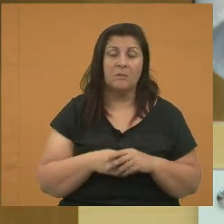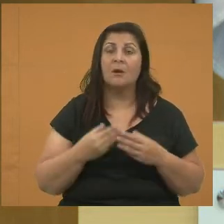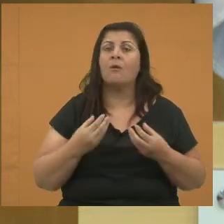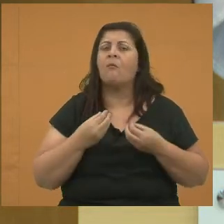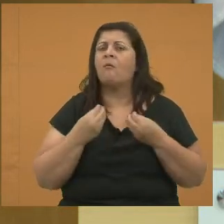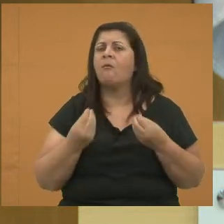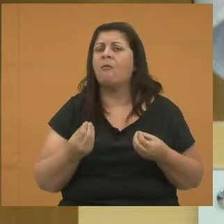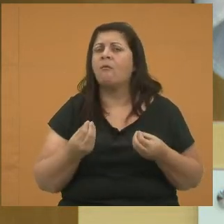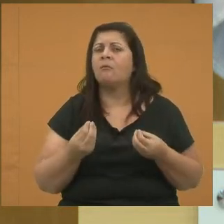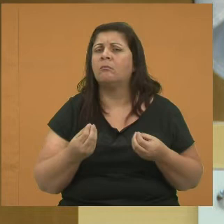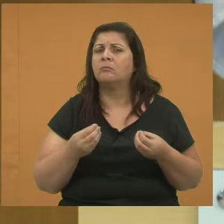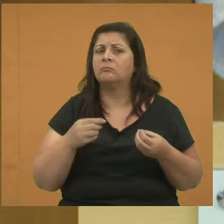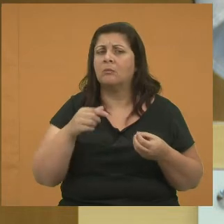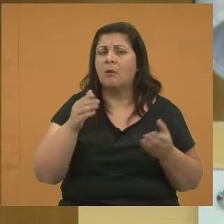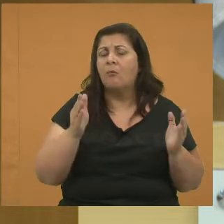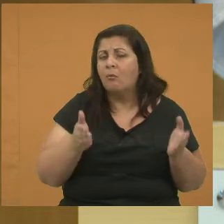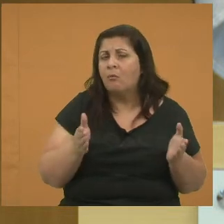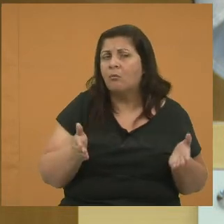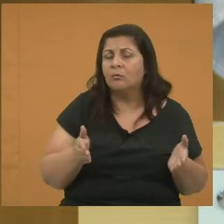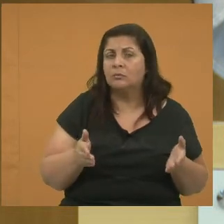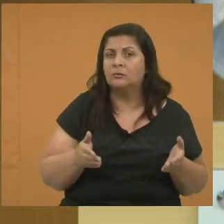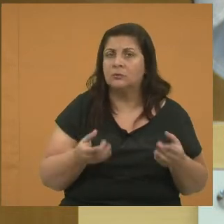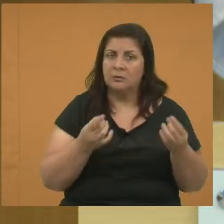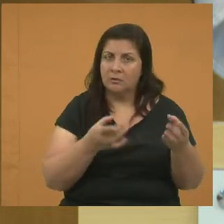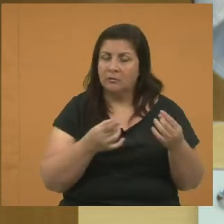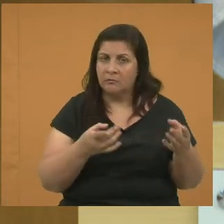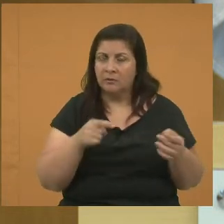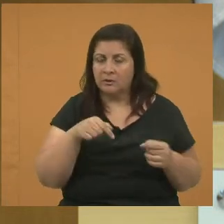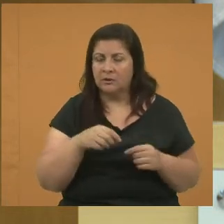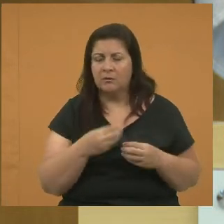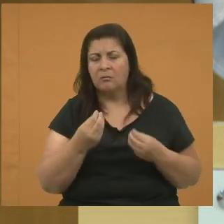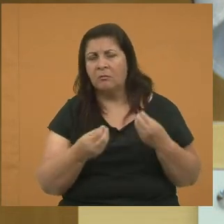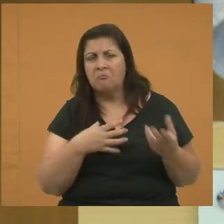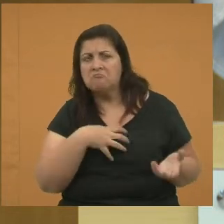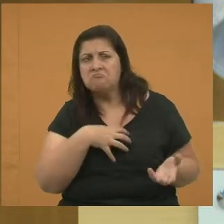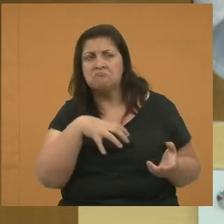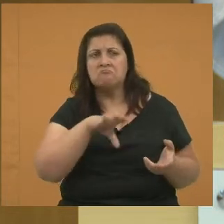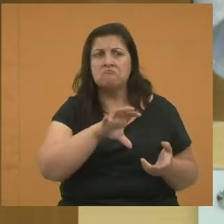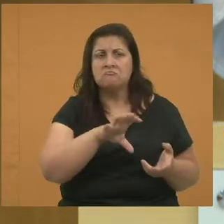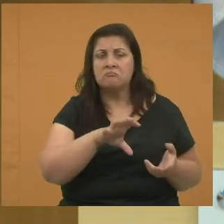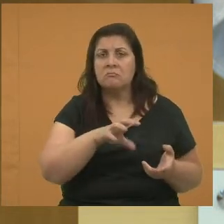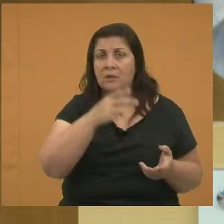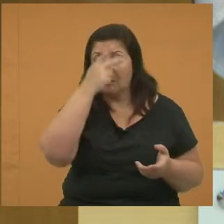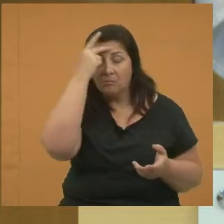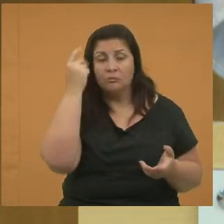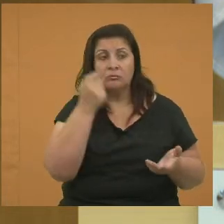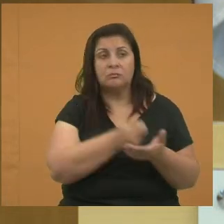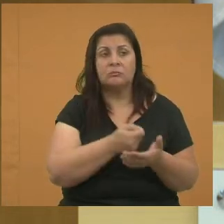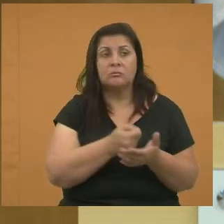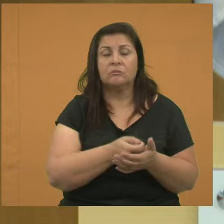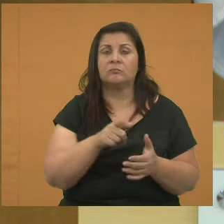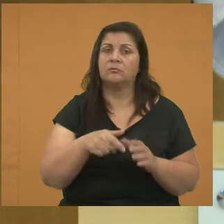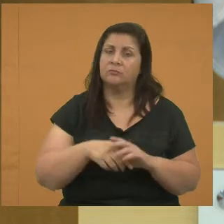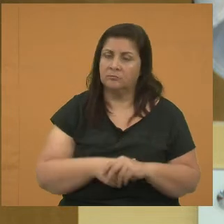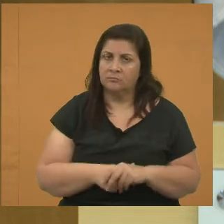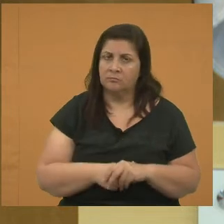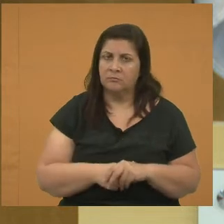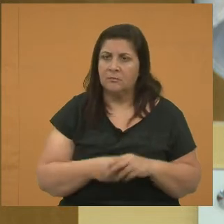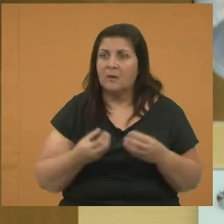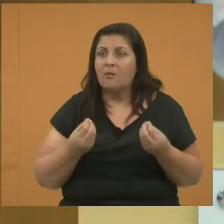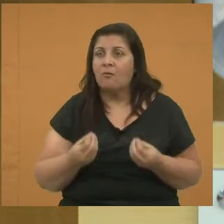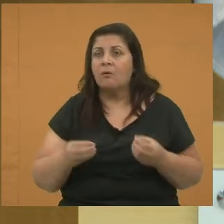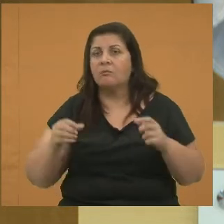o comércio de Jacareí. Por exemplo, como é que é a característica dos nossos consumidores, onde esses